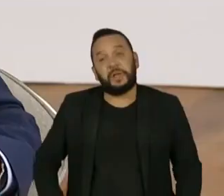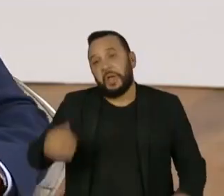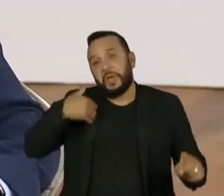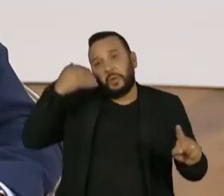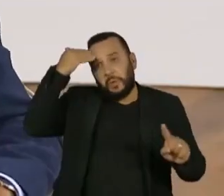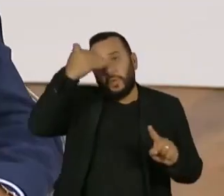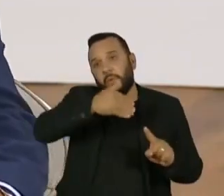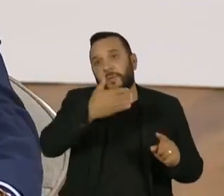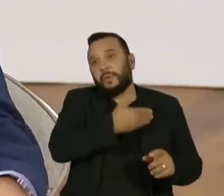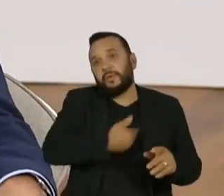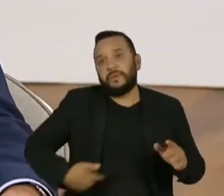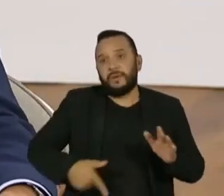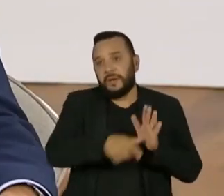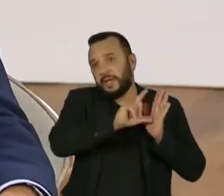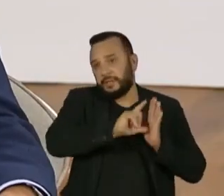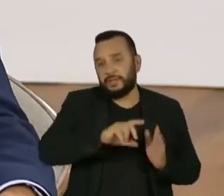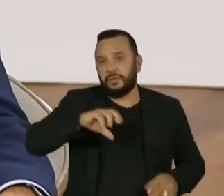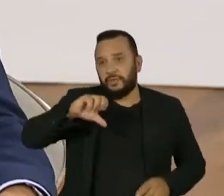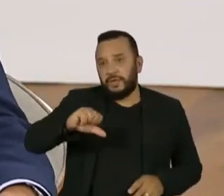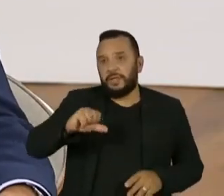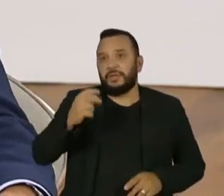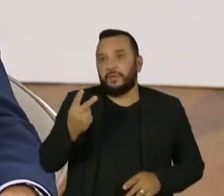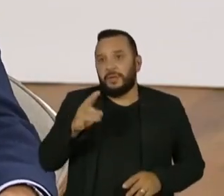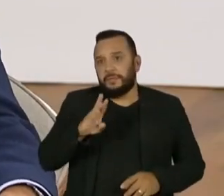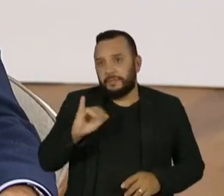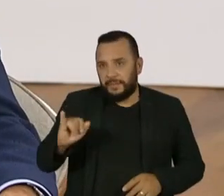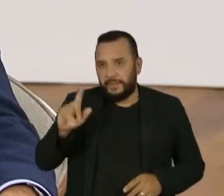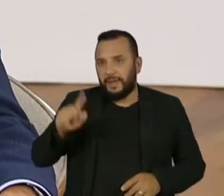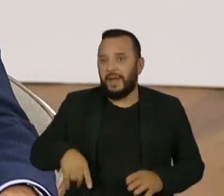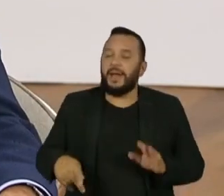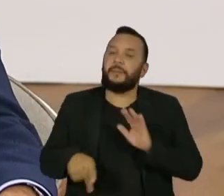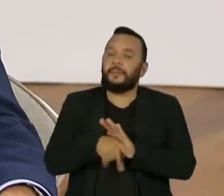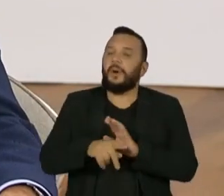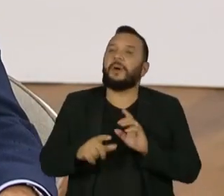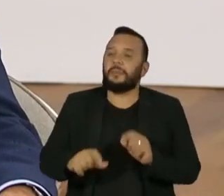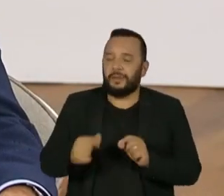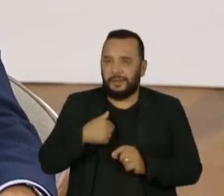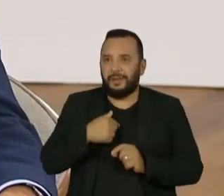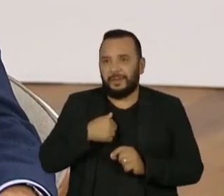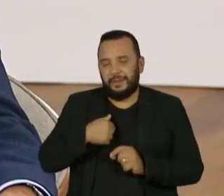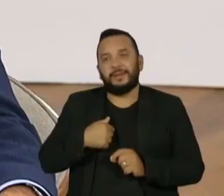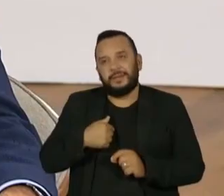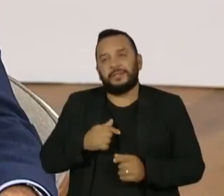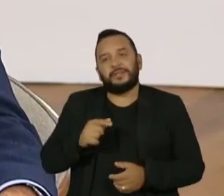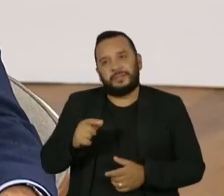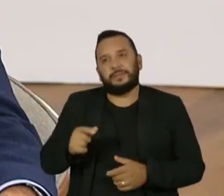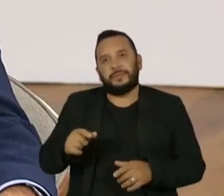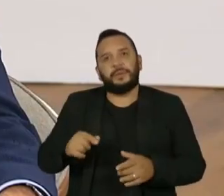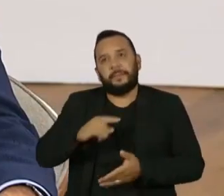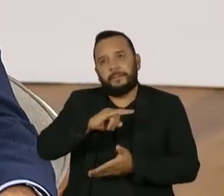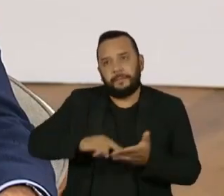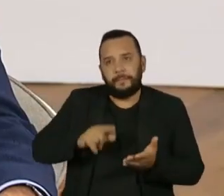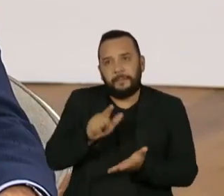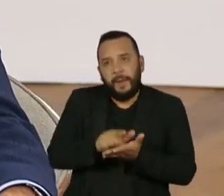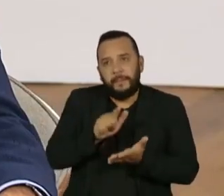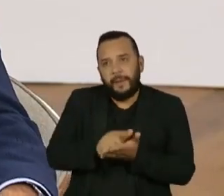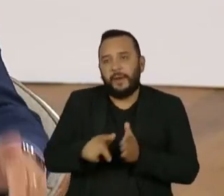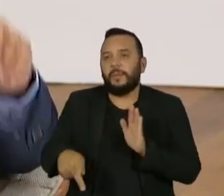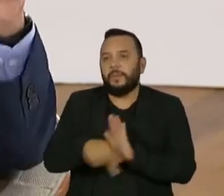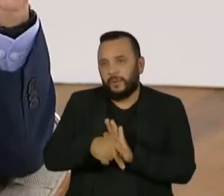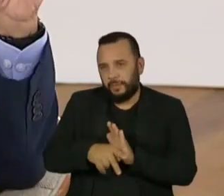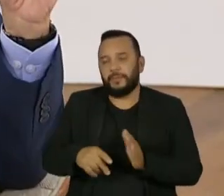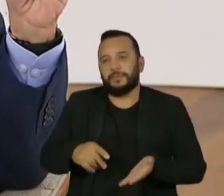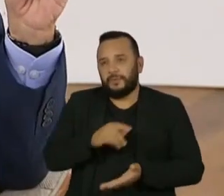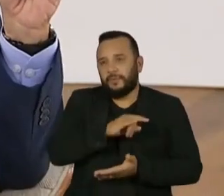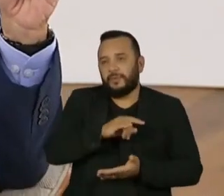do governo anterior, porque 92 bilhões são de precatórios. As pessoas parecem que não fazem conta, e o ministro parece que não tem responsabilidade quando fala.